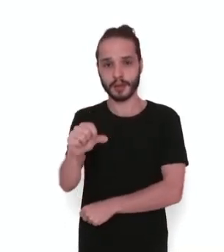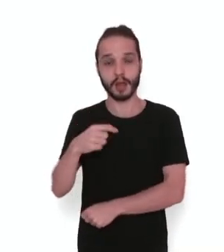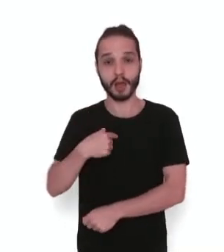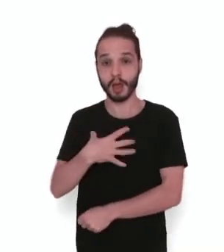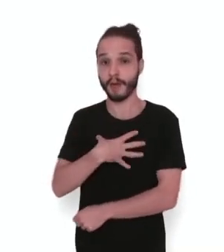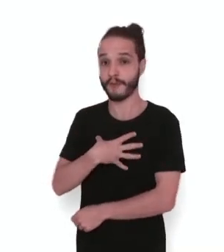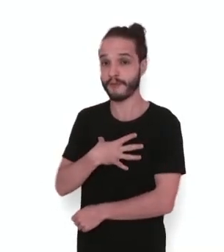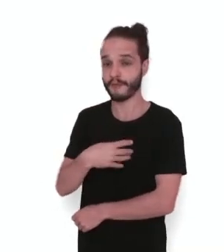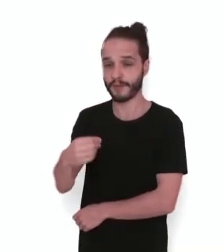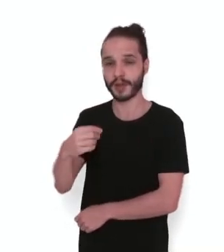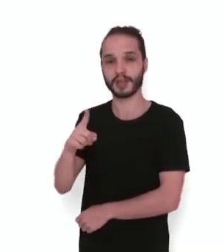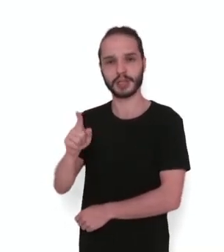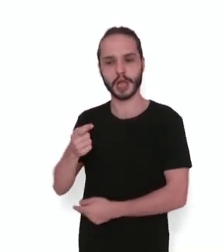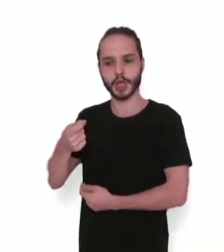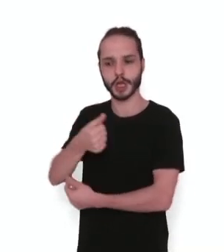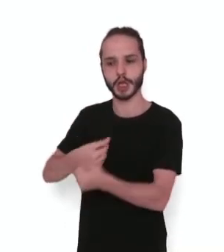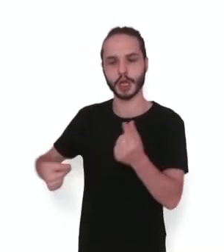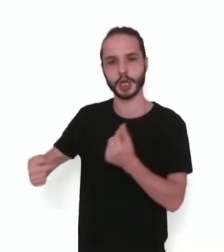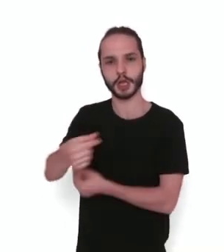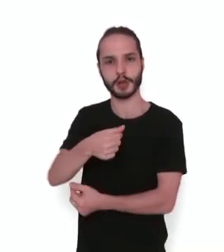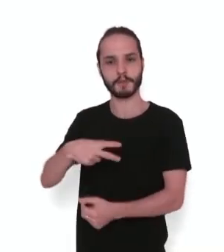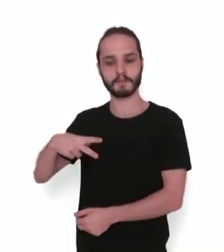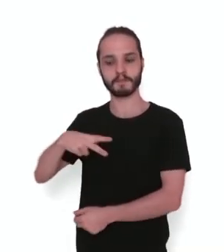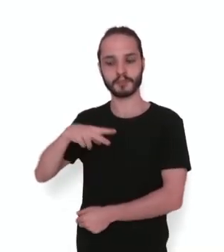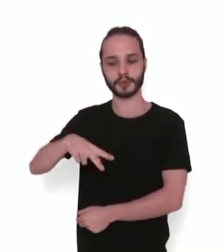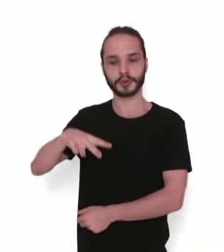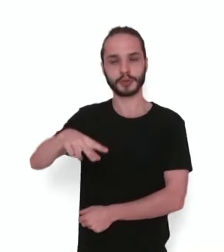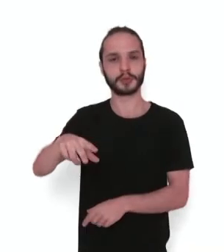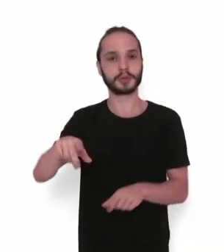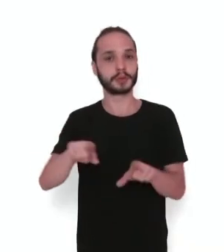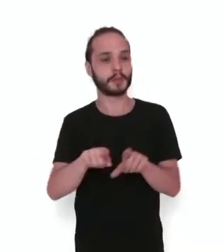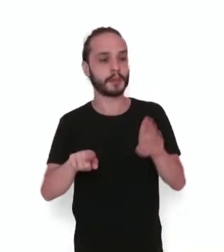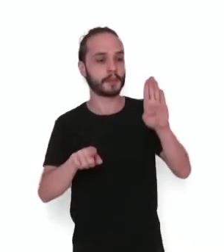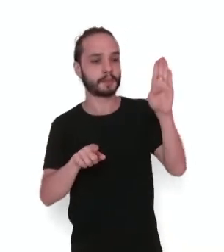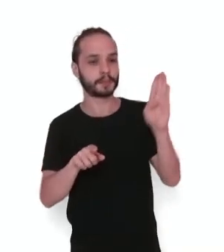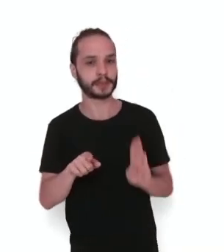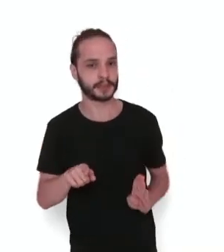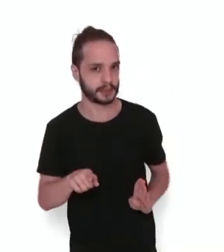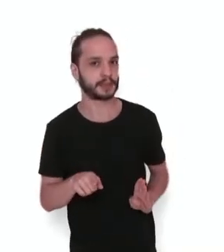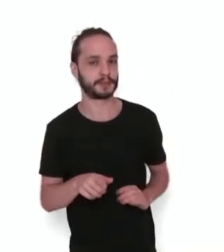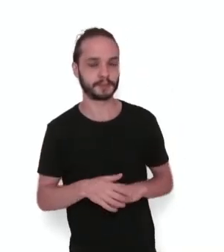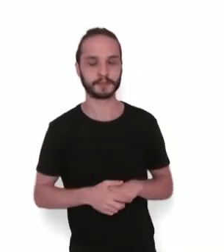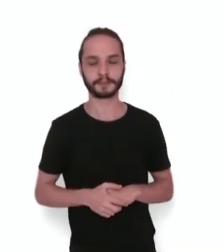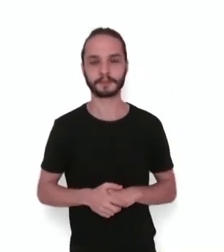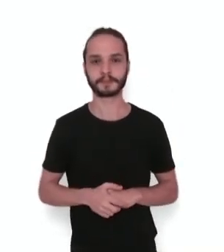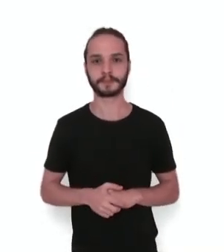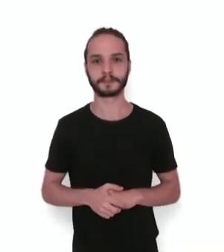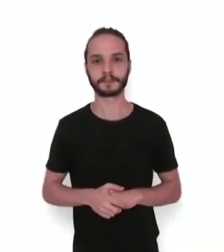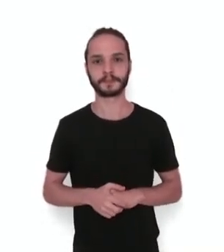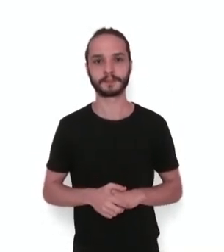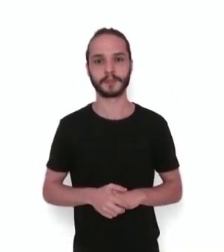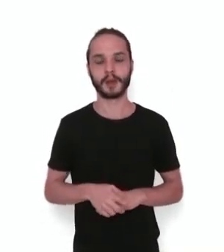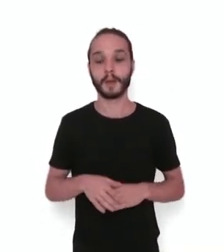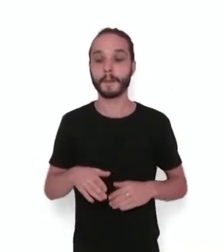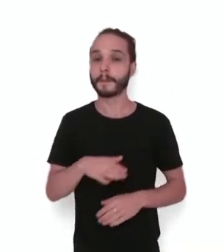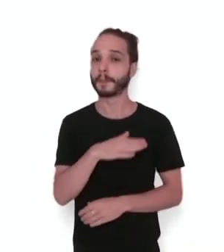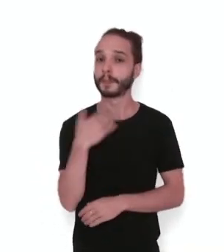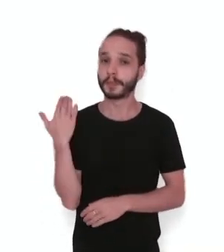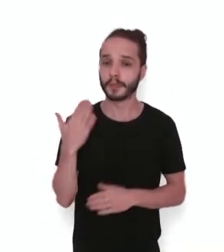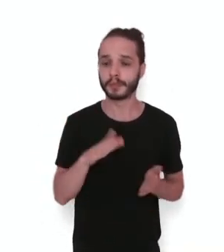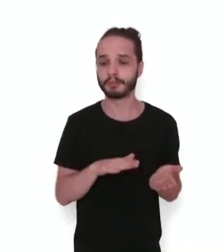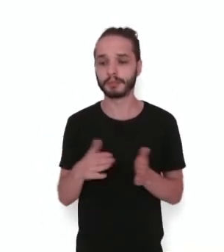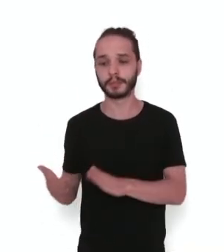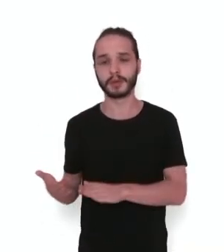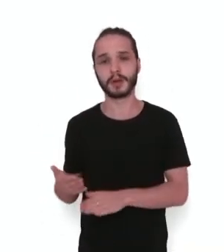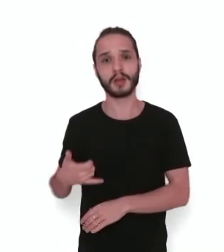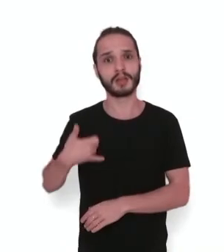português, José Joaquim Marques de Abreu, e da brasileira Luísa Joaquina das Neves. Faleceu novinho,